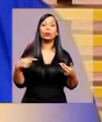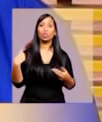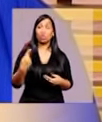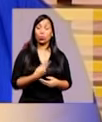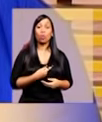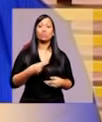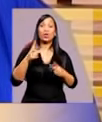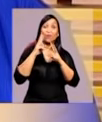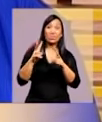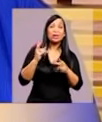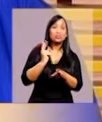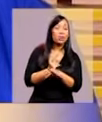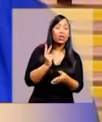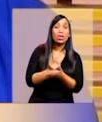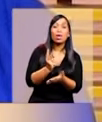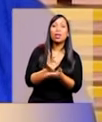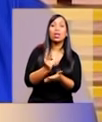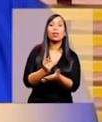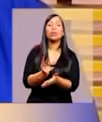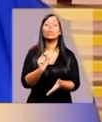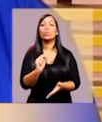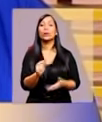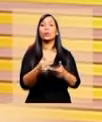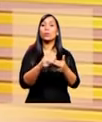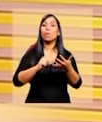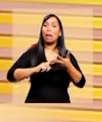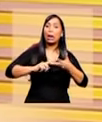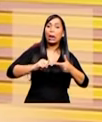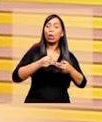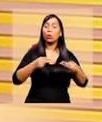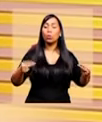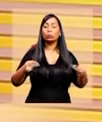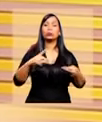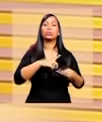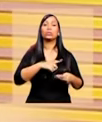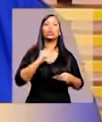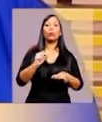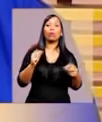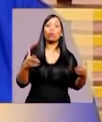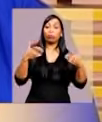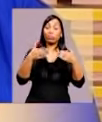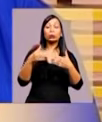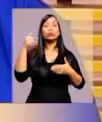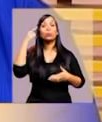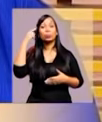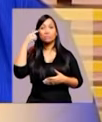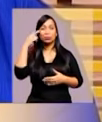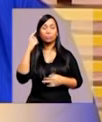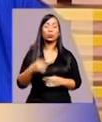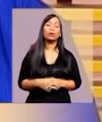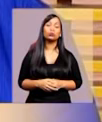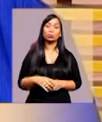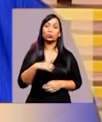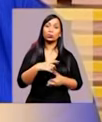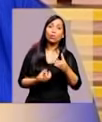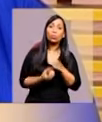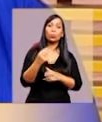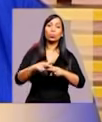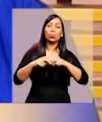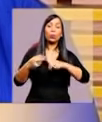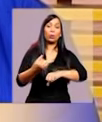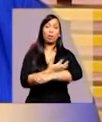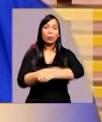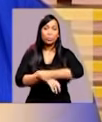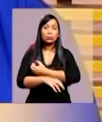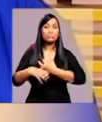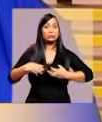realidade, onde a gente se vê o tempo todo cerceado por uma série de coisas que tem a ver com fixações mentais geradas por